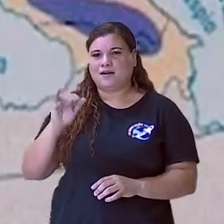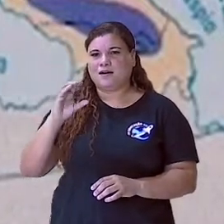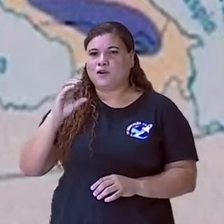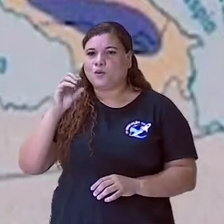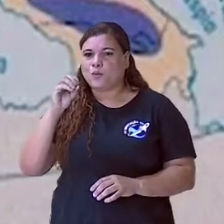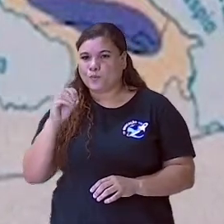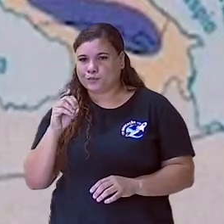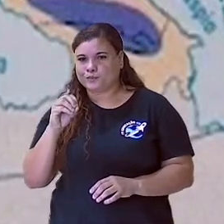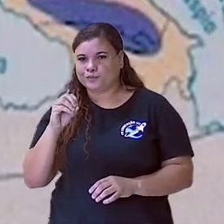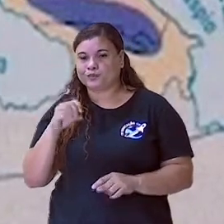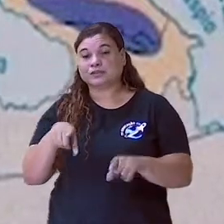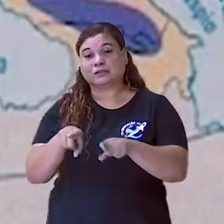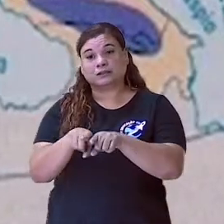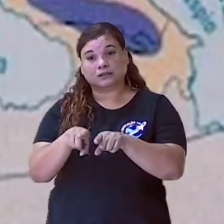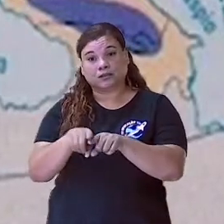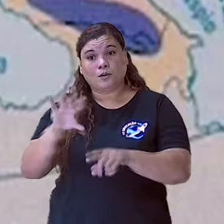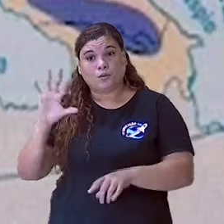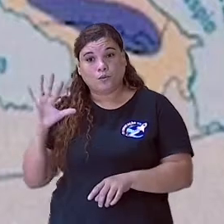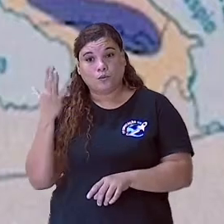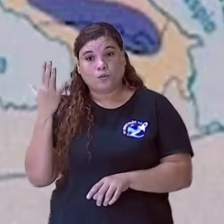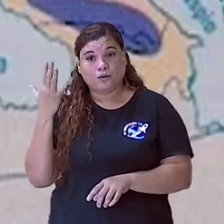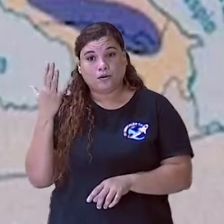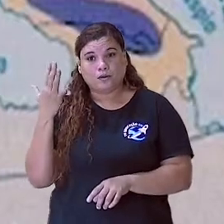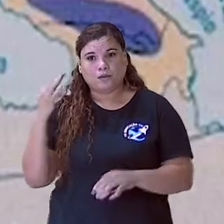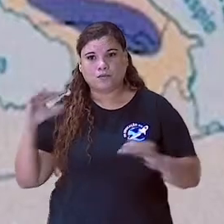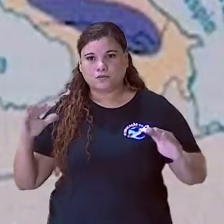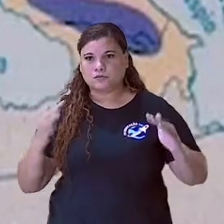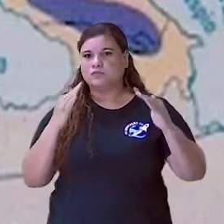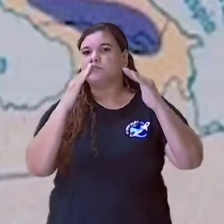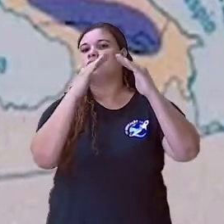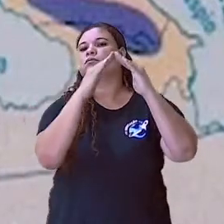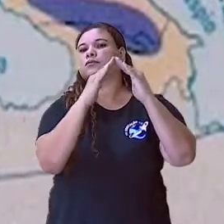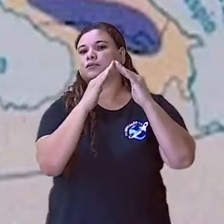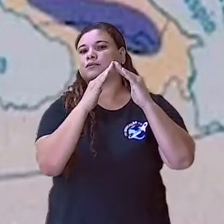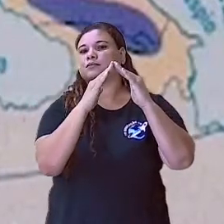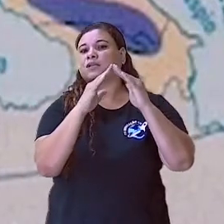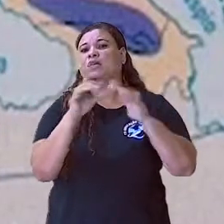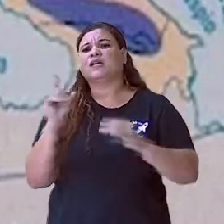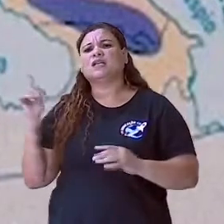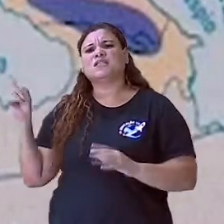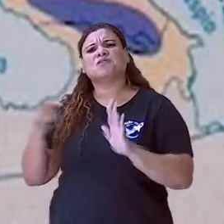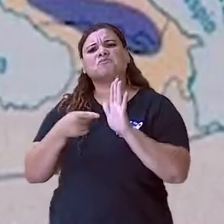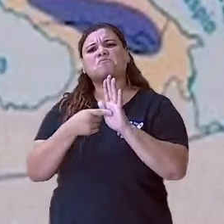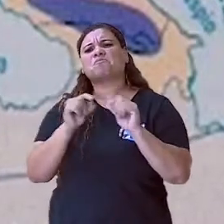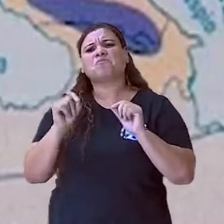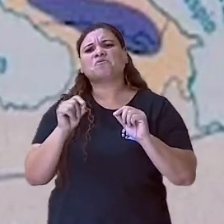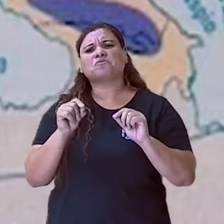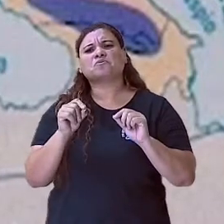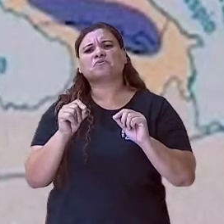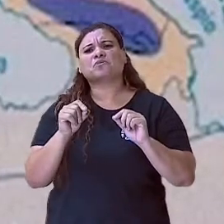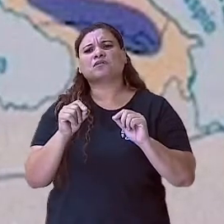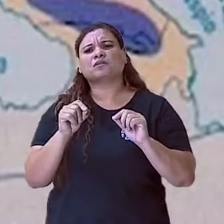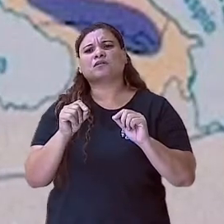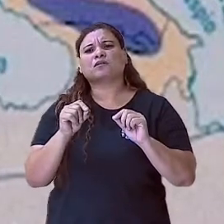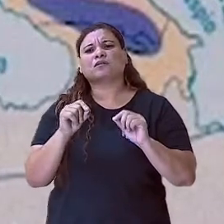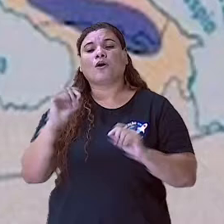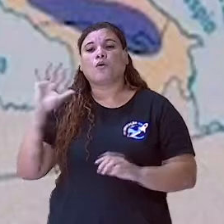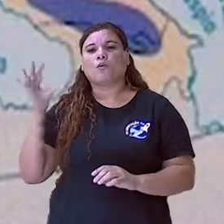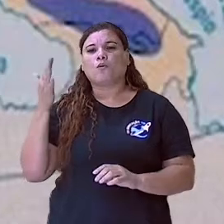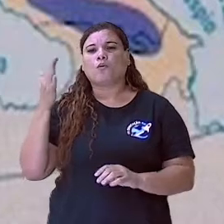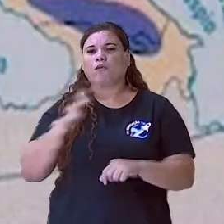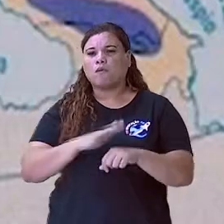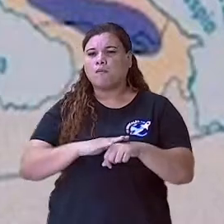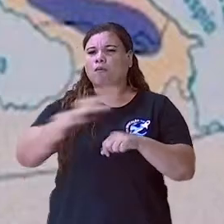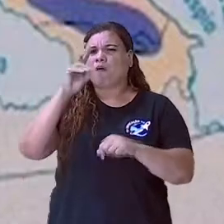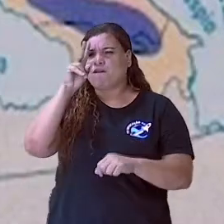gente que o clima que predomina na Europa é o clima temperado e o subtropical ou